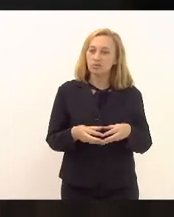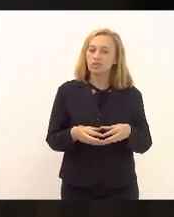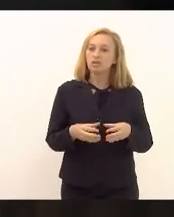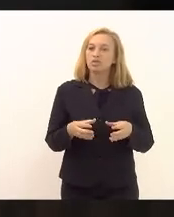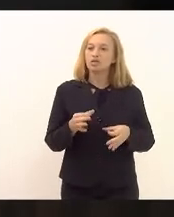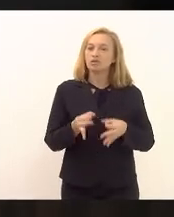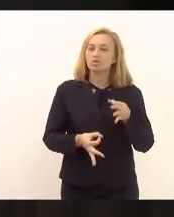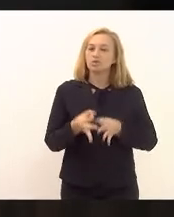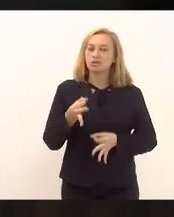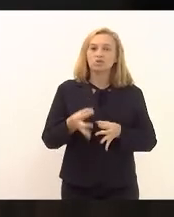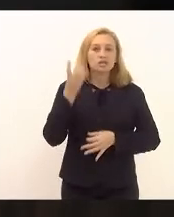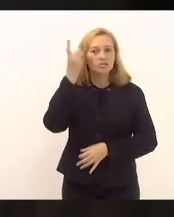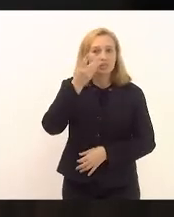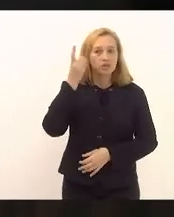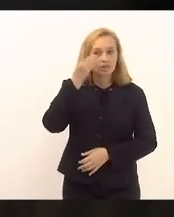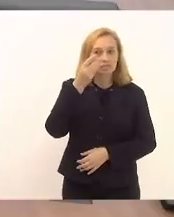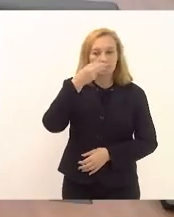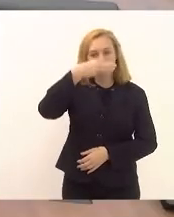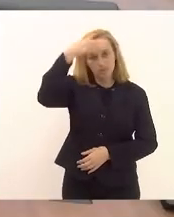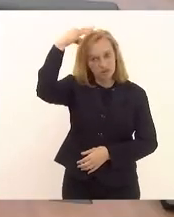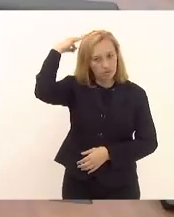Constituição e Justiça, deputado Márcio Pacheco.